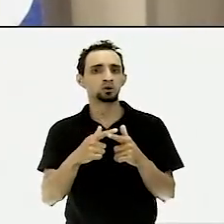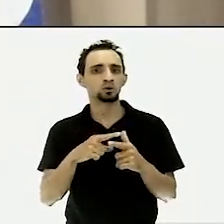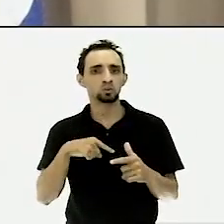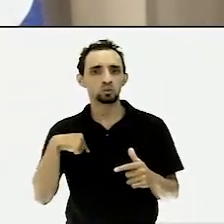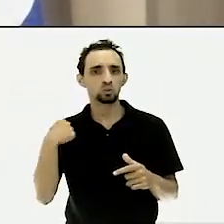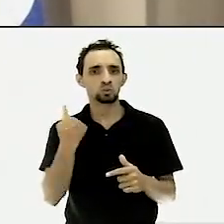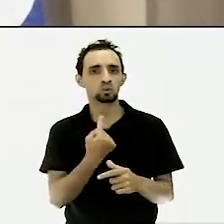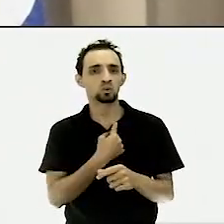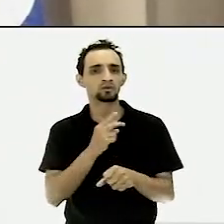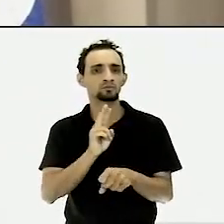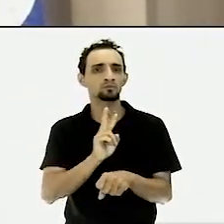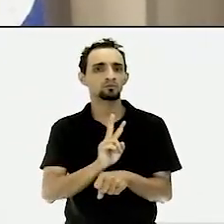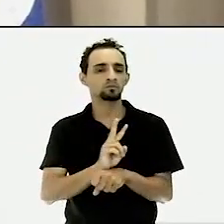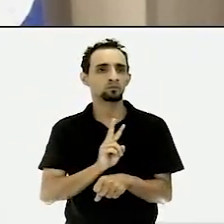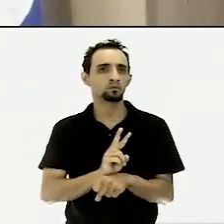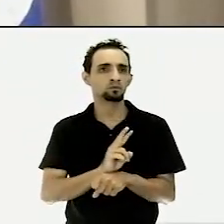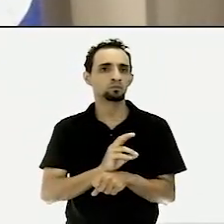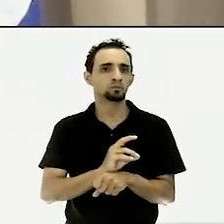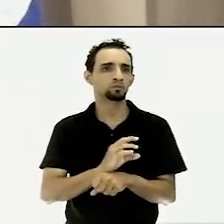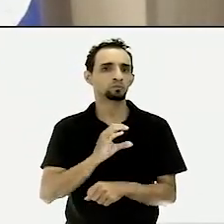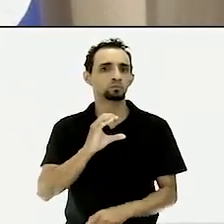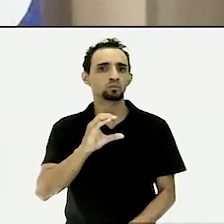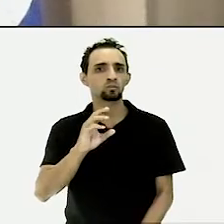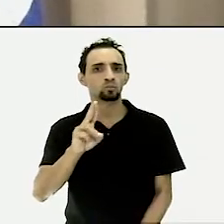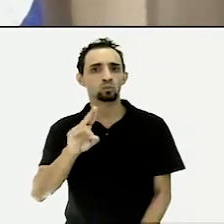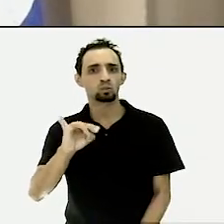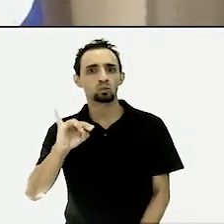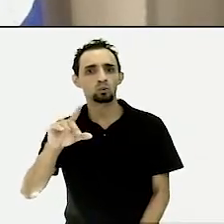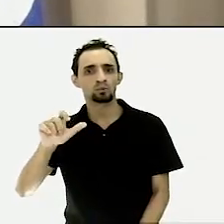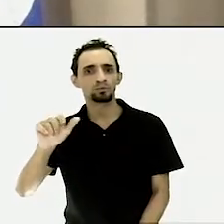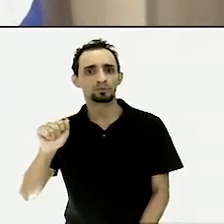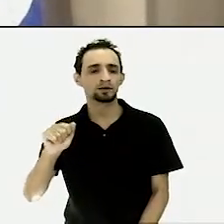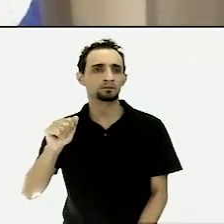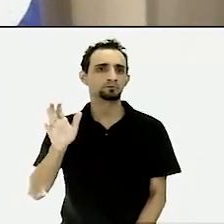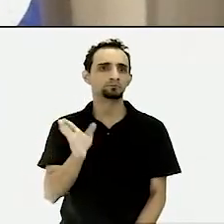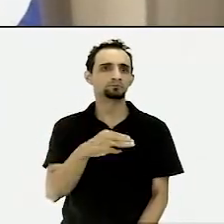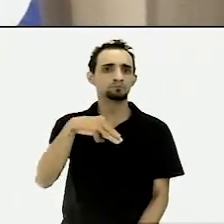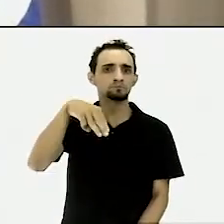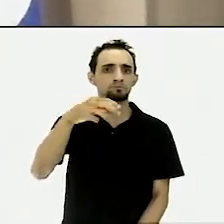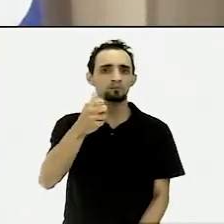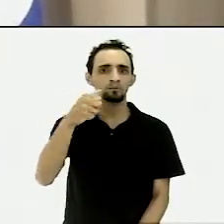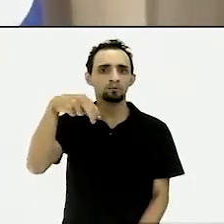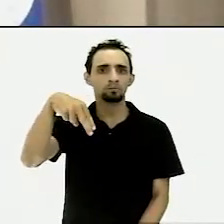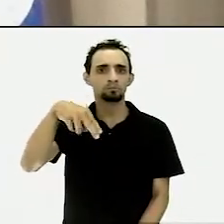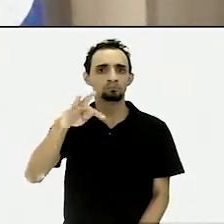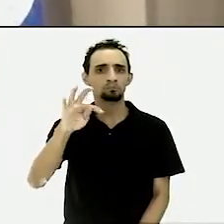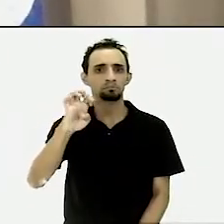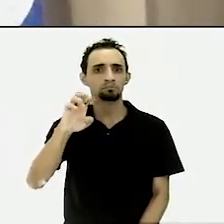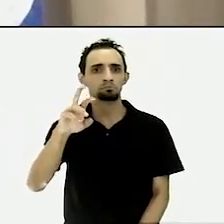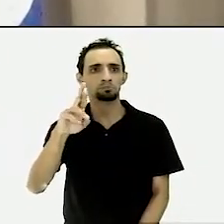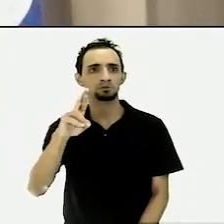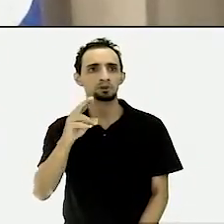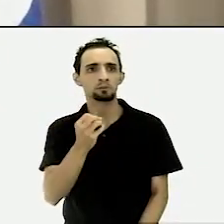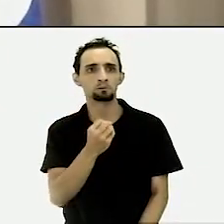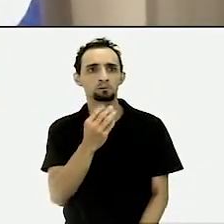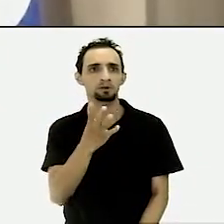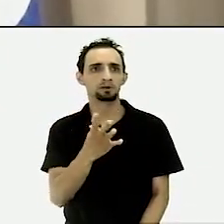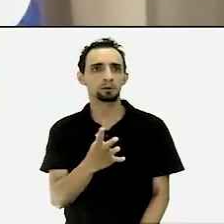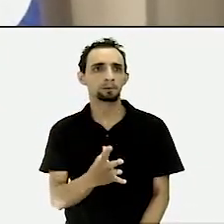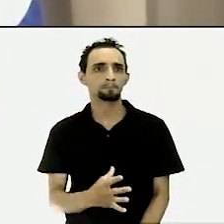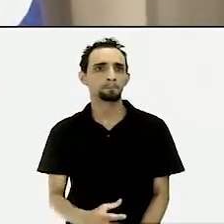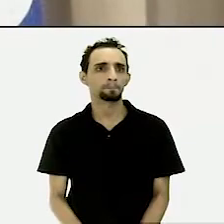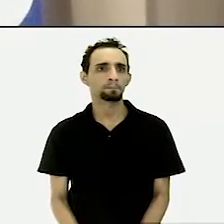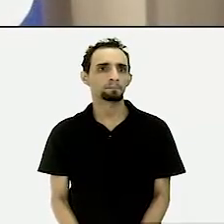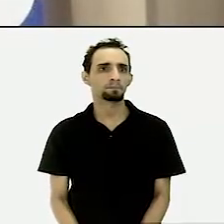caso de uma urgência dentro da onde era feito. E isso daí foi levado para o